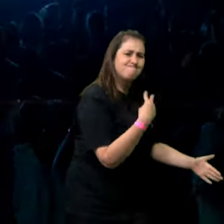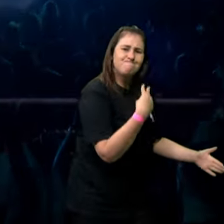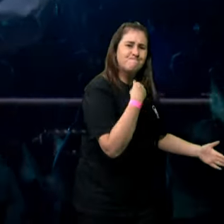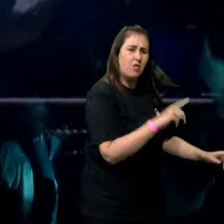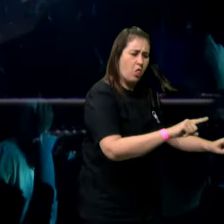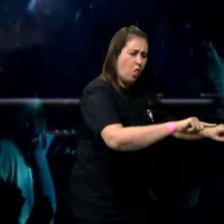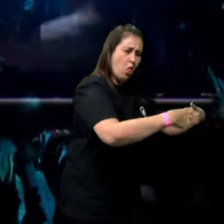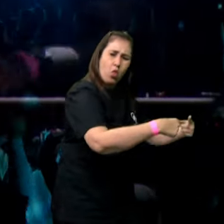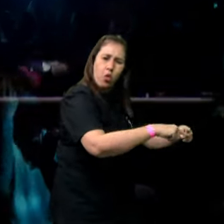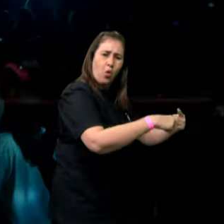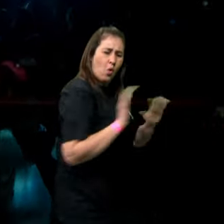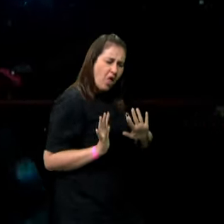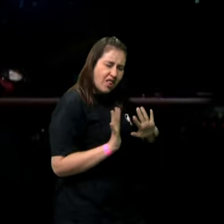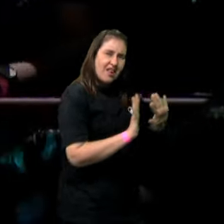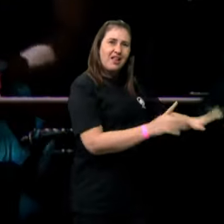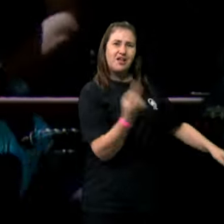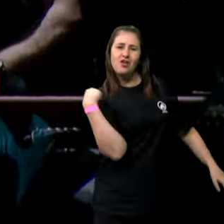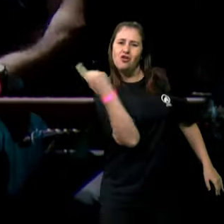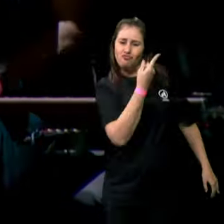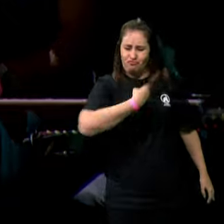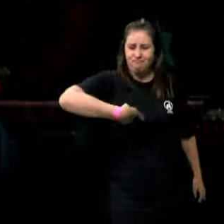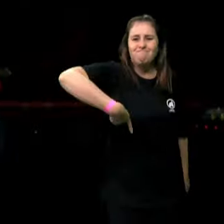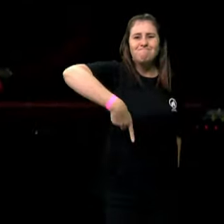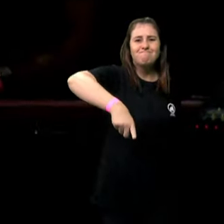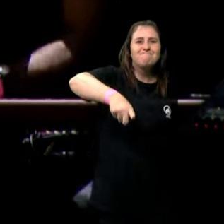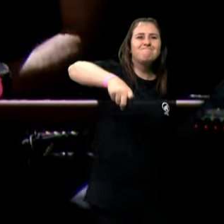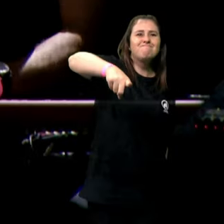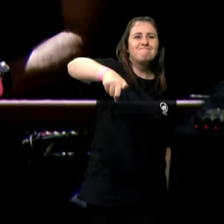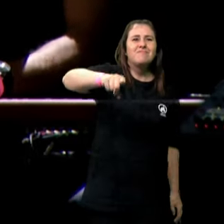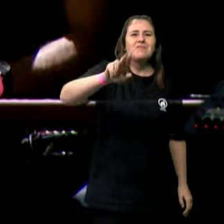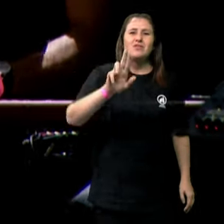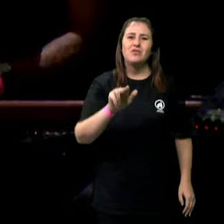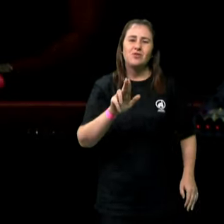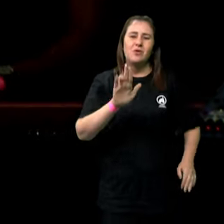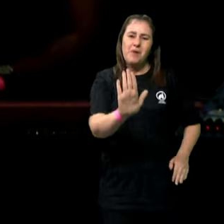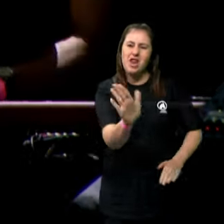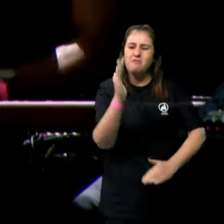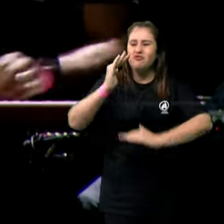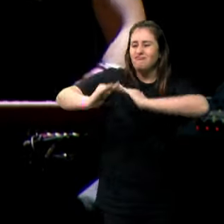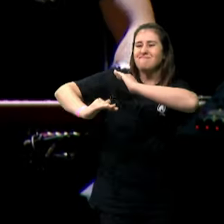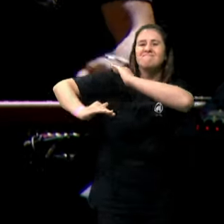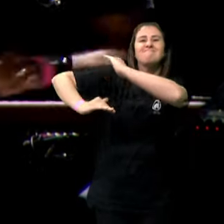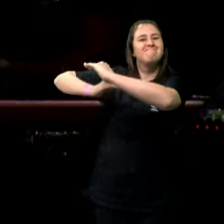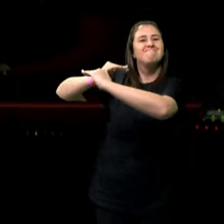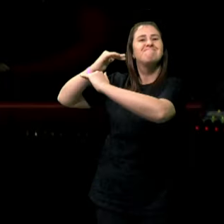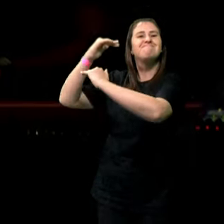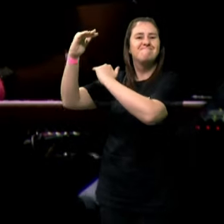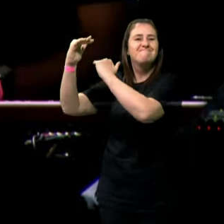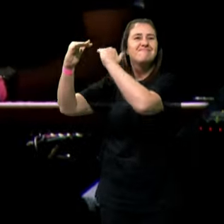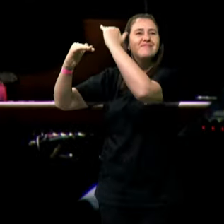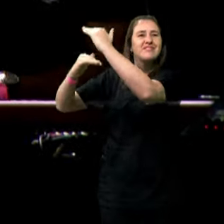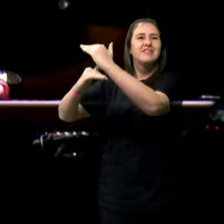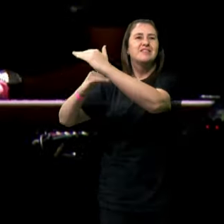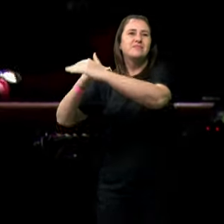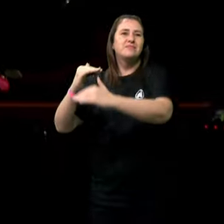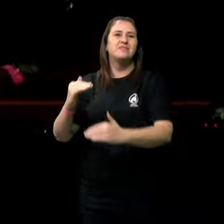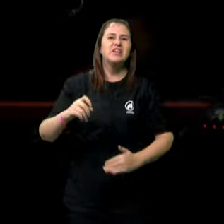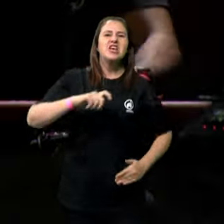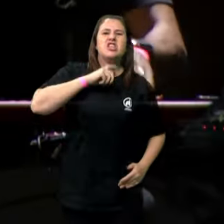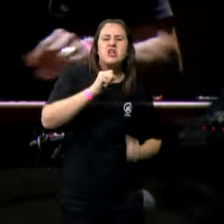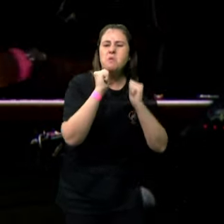não pode permanecer vamos avançar não vamos parar de crescer